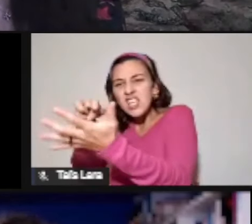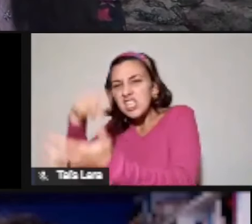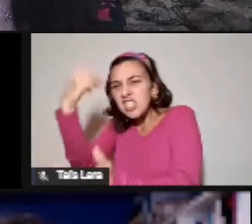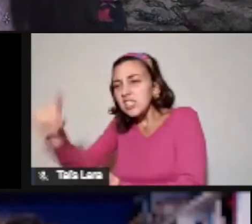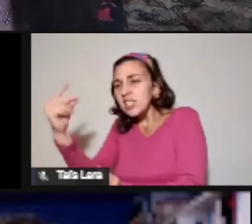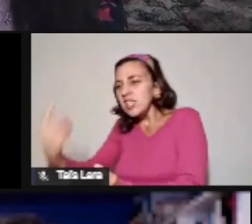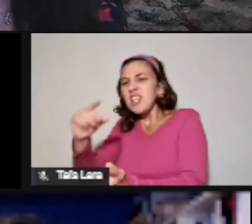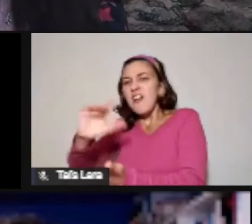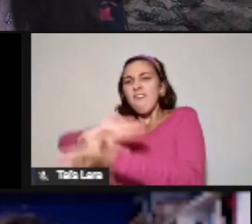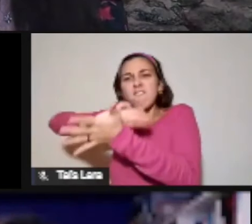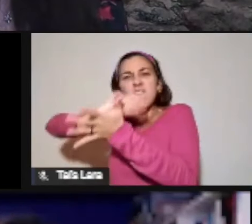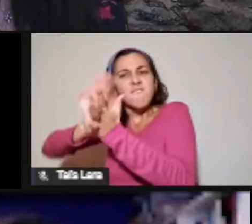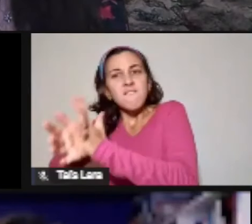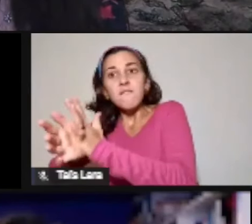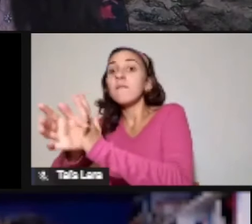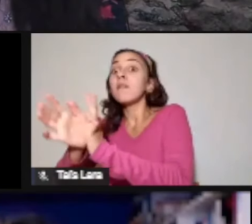tortura.